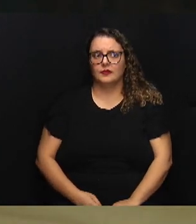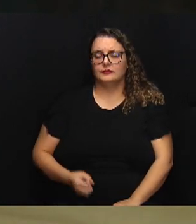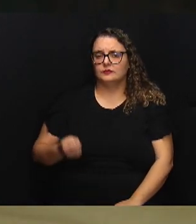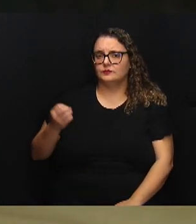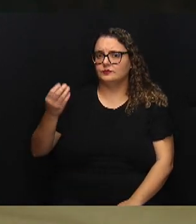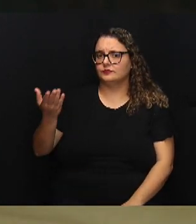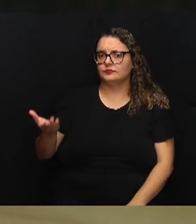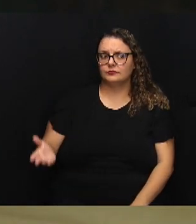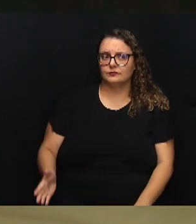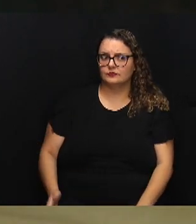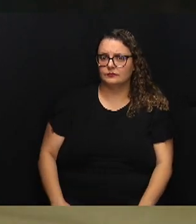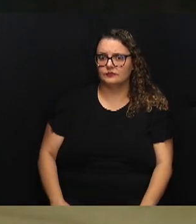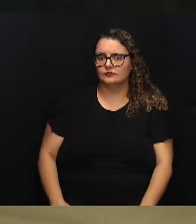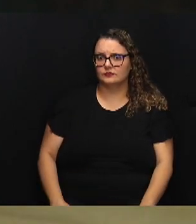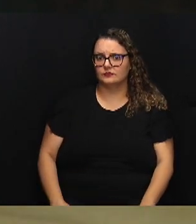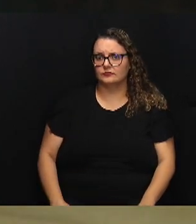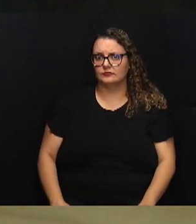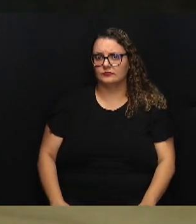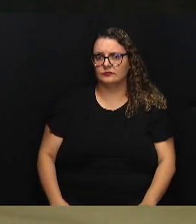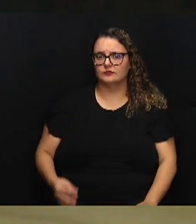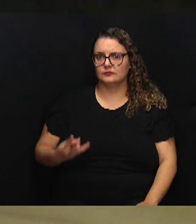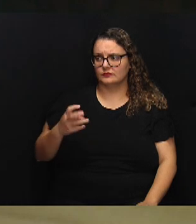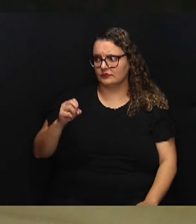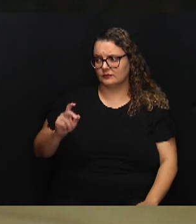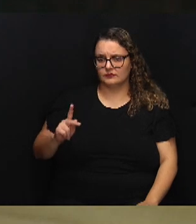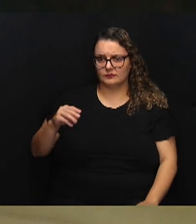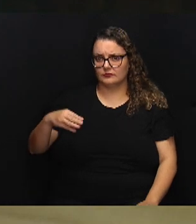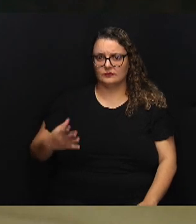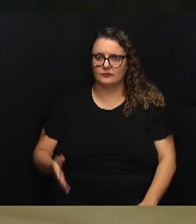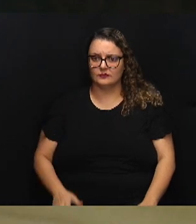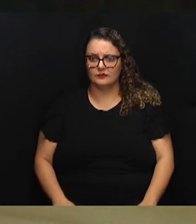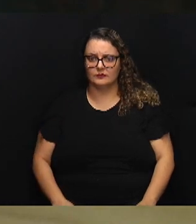ser a 30 quilômetros, né,